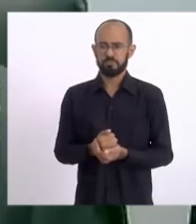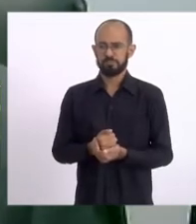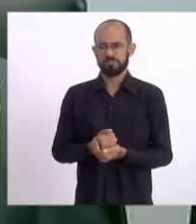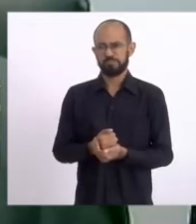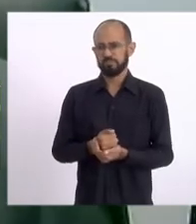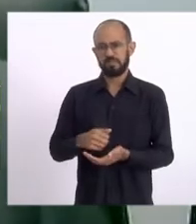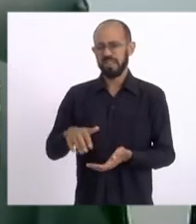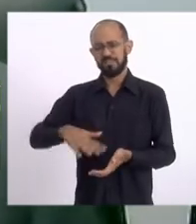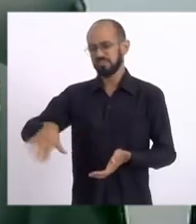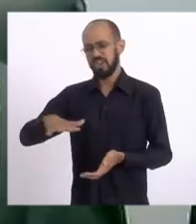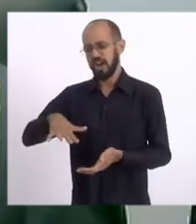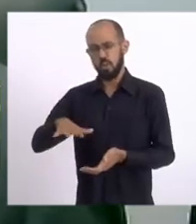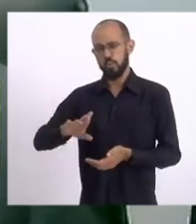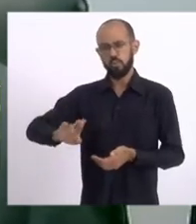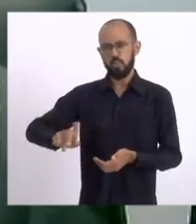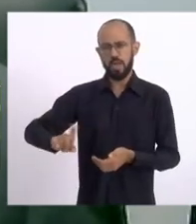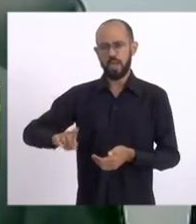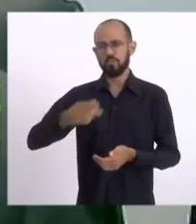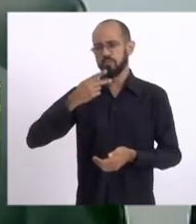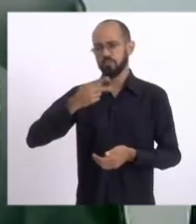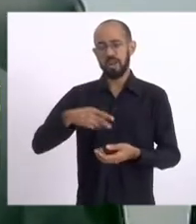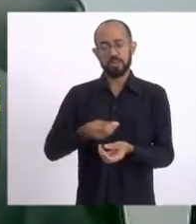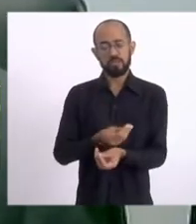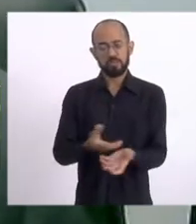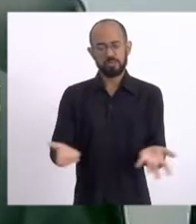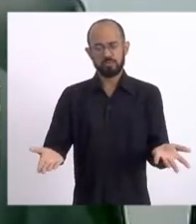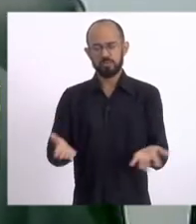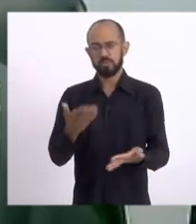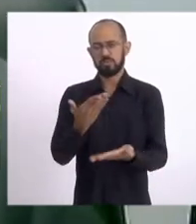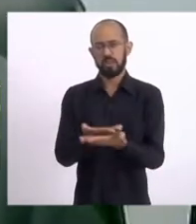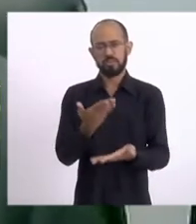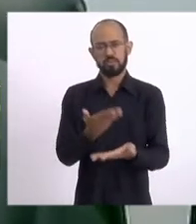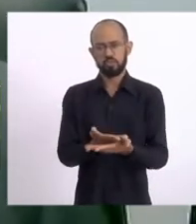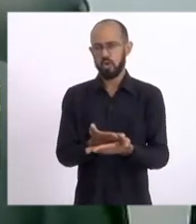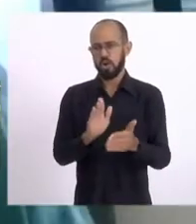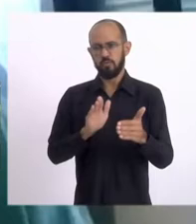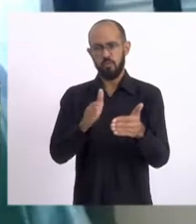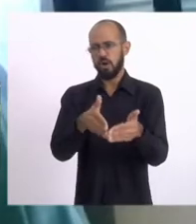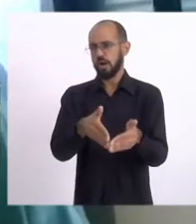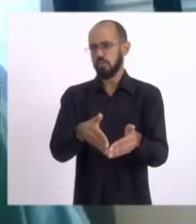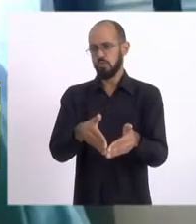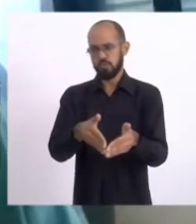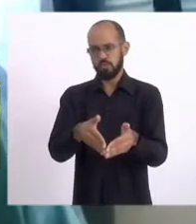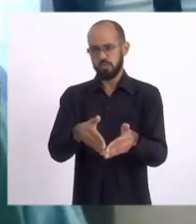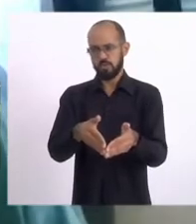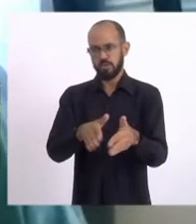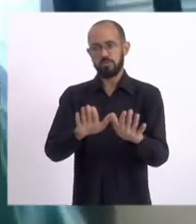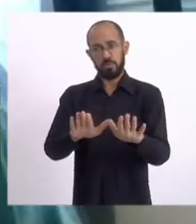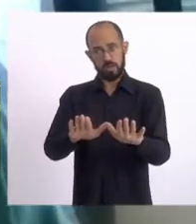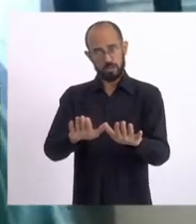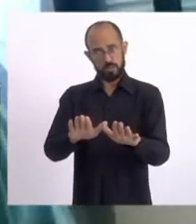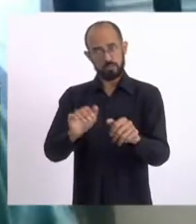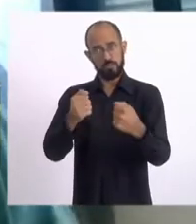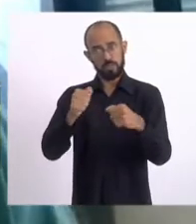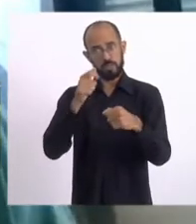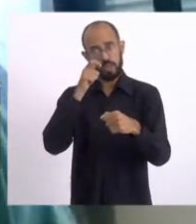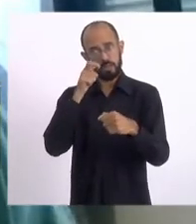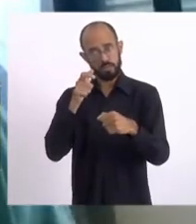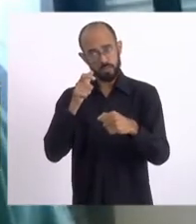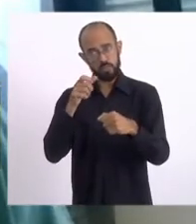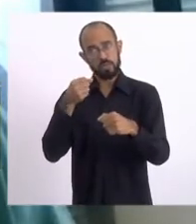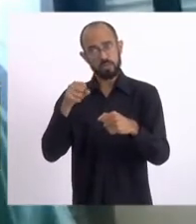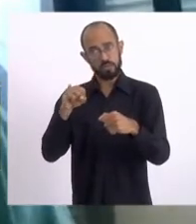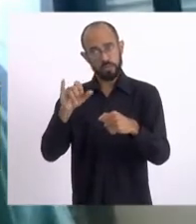consciência. Não fala, fala sobre distribuição nas escolas, é específico. Mas escuta, justamente, Márcio, se já outra é